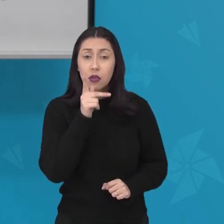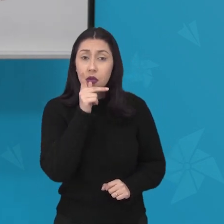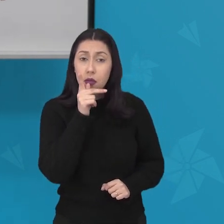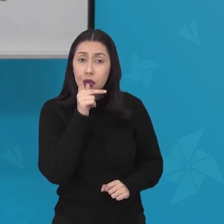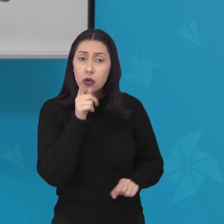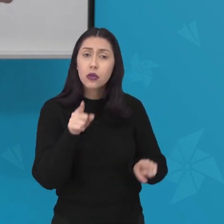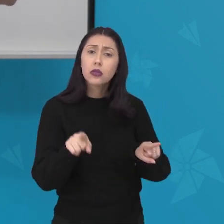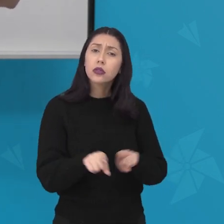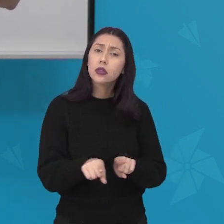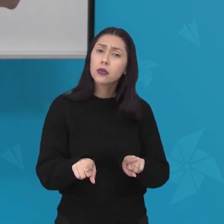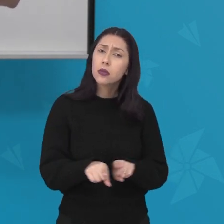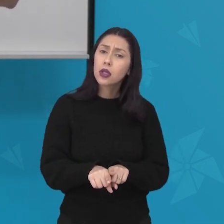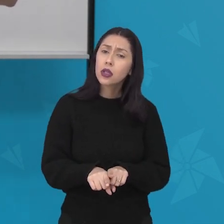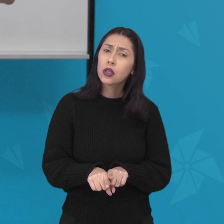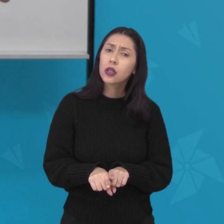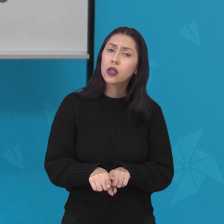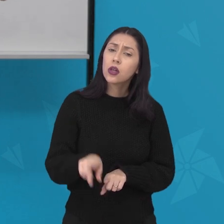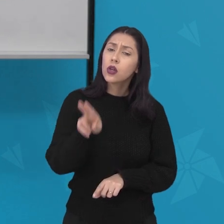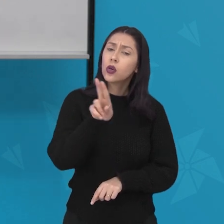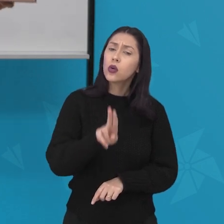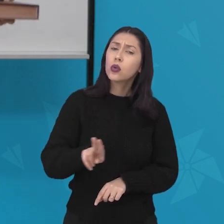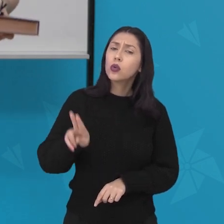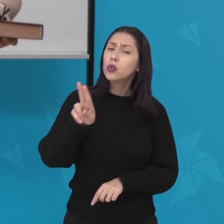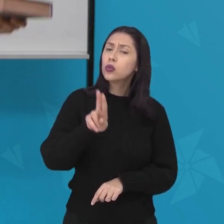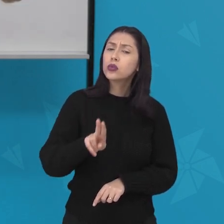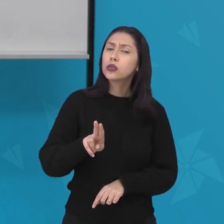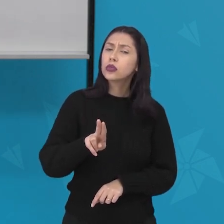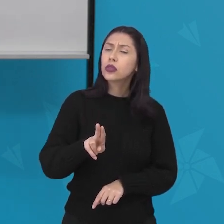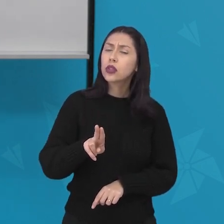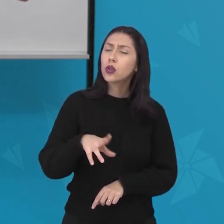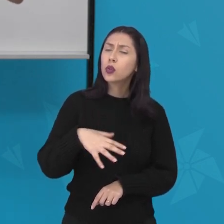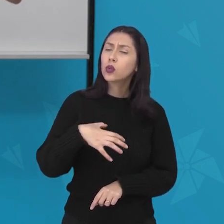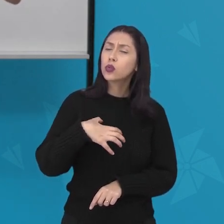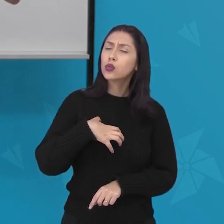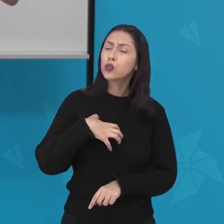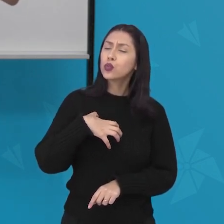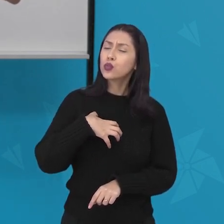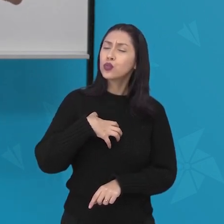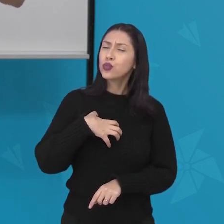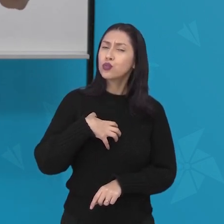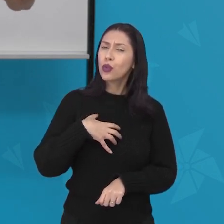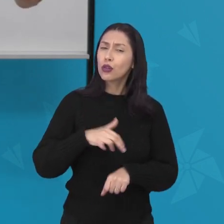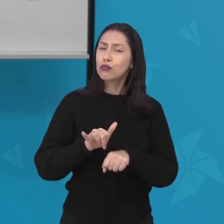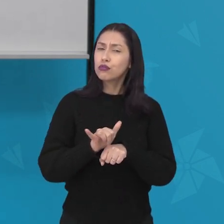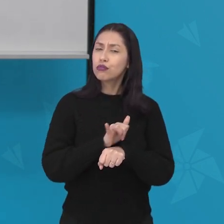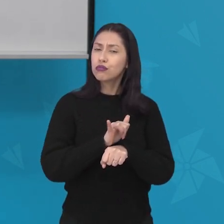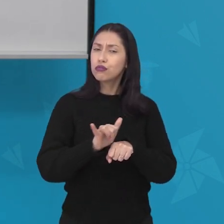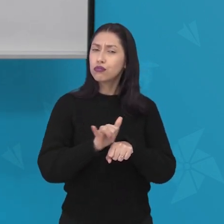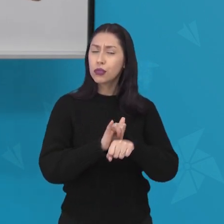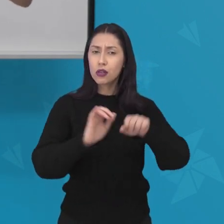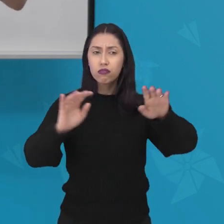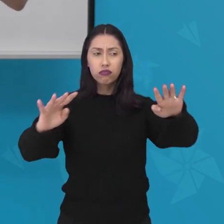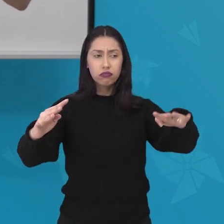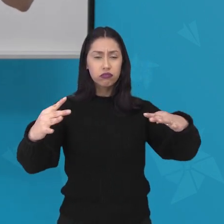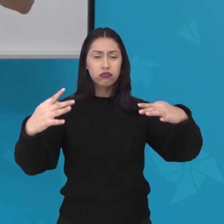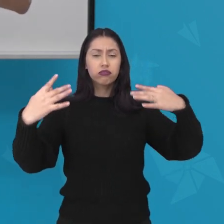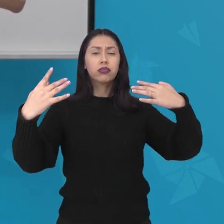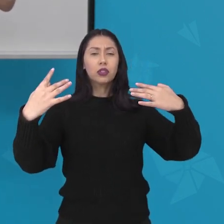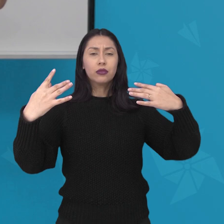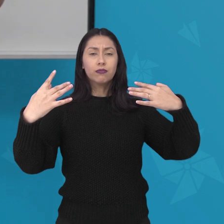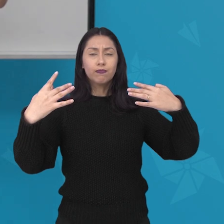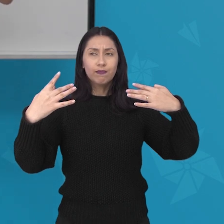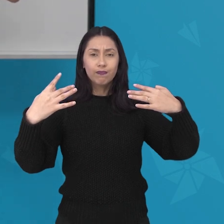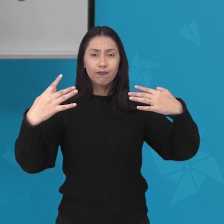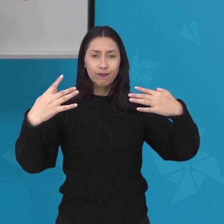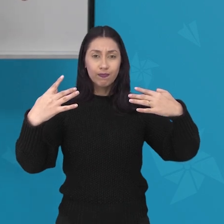Platão também usa um recurso de retórica que ele traz o público, como eu estou trazendo vocês